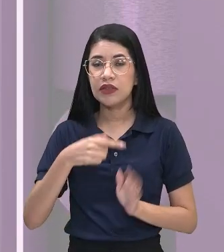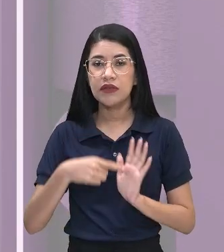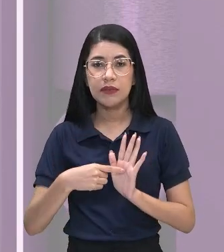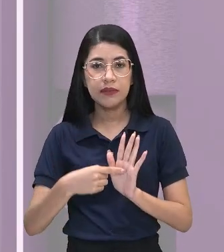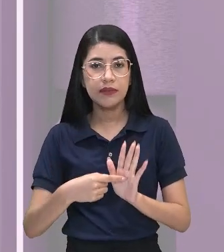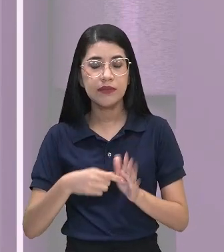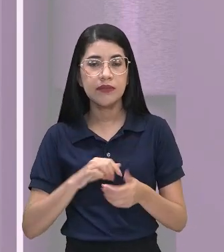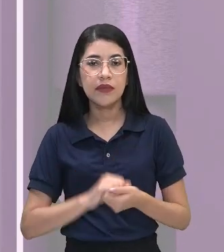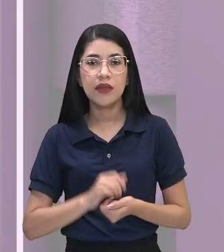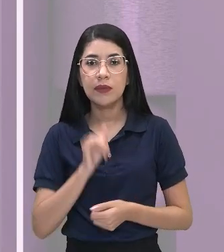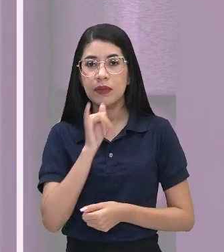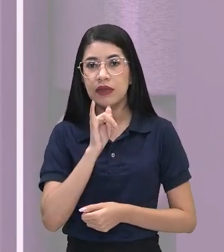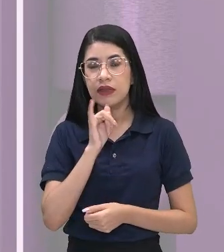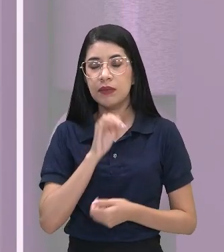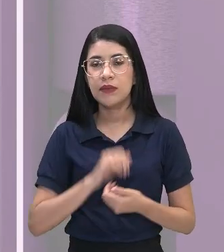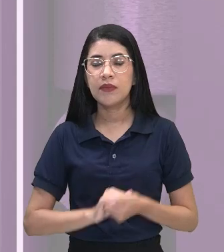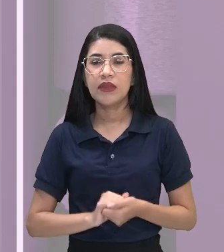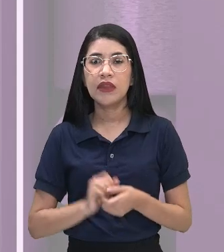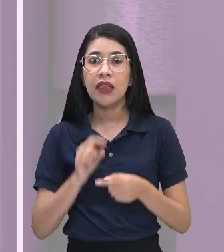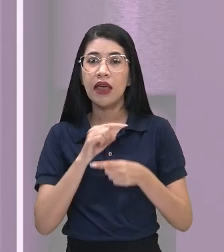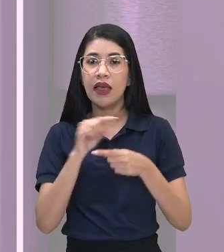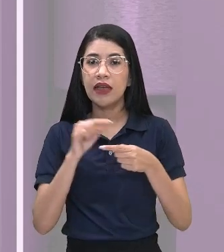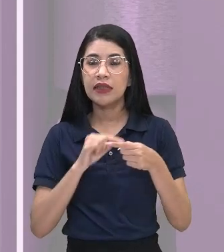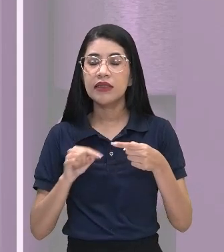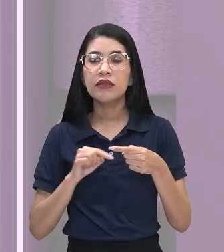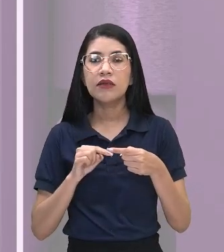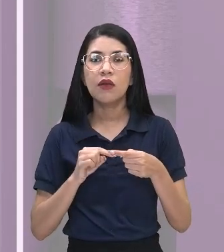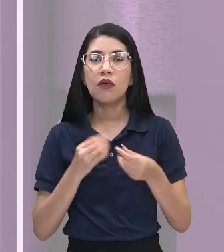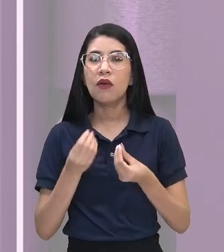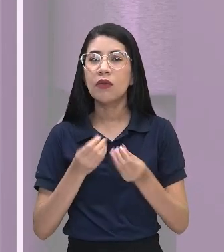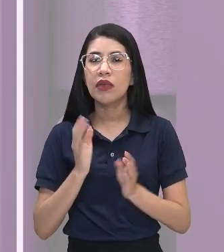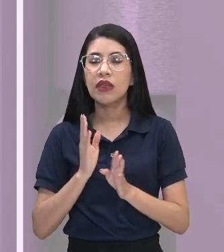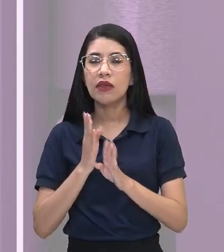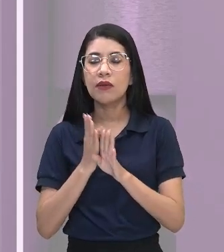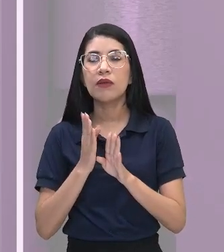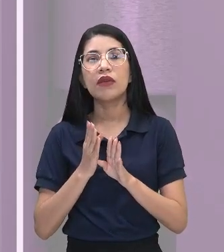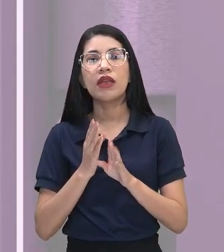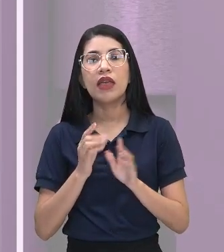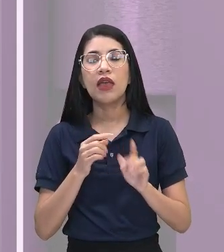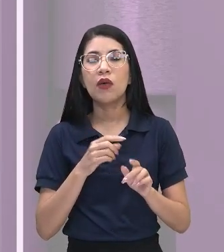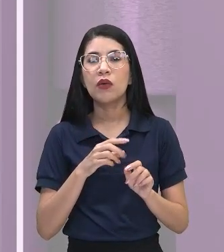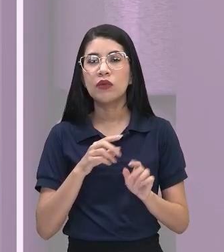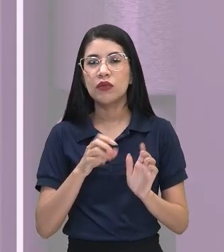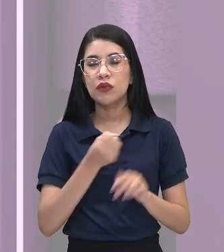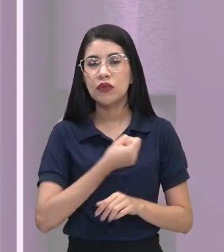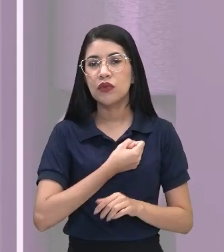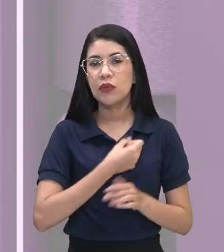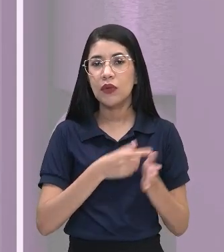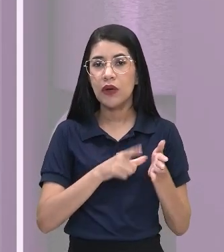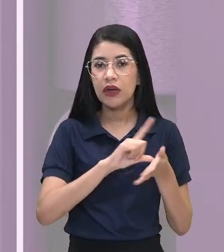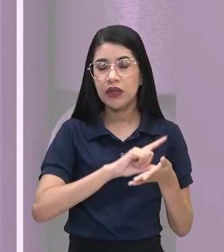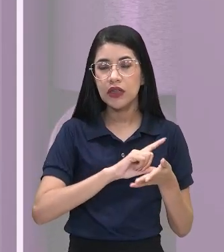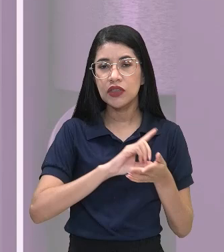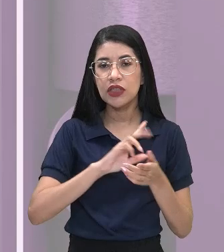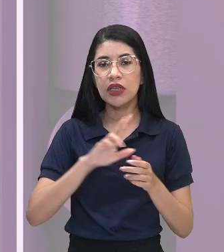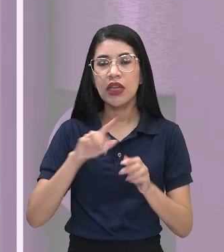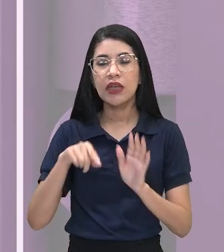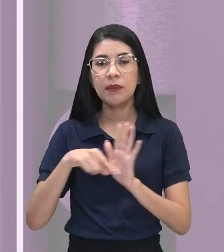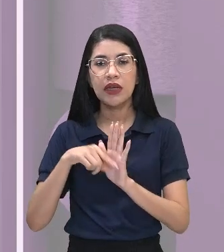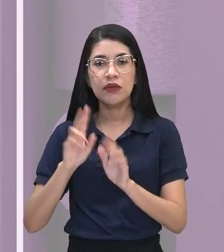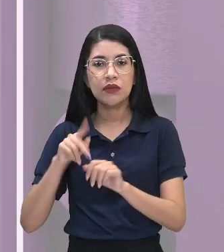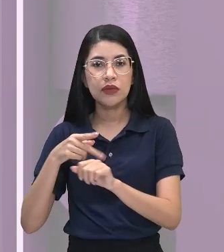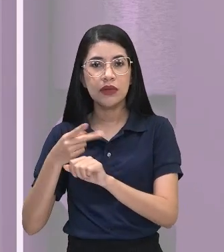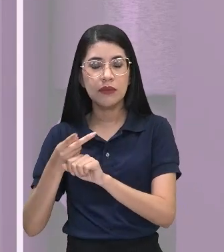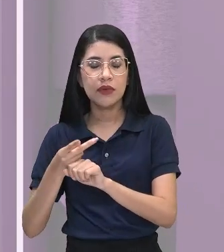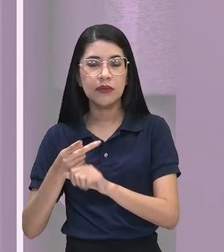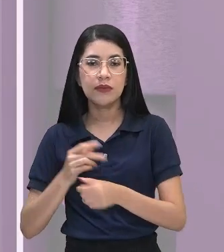a razão. E você obtém essa razão subtraindo o termo que vem depois do anterior, sempre assim, tá? Quando